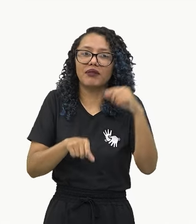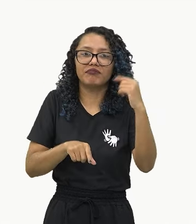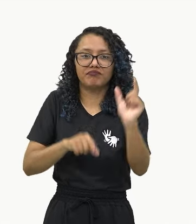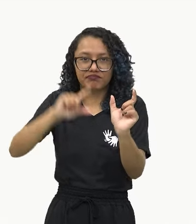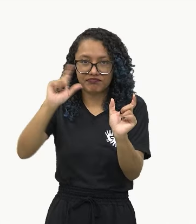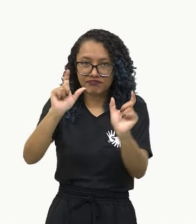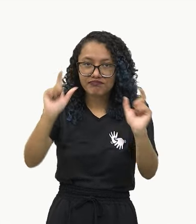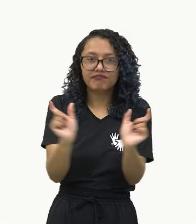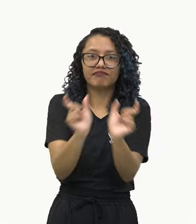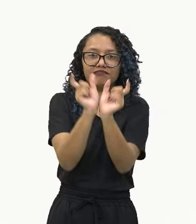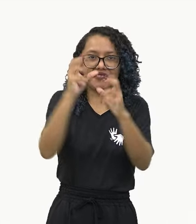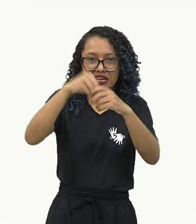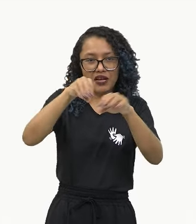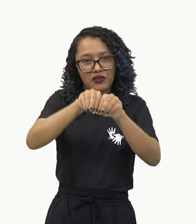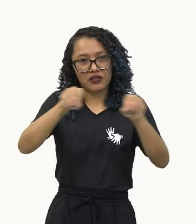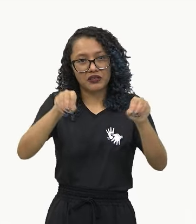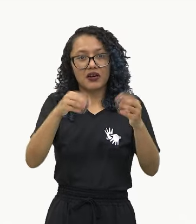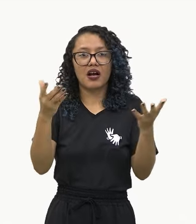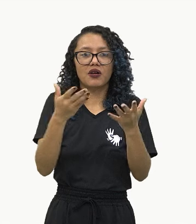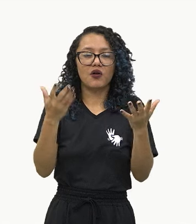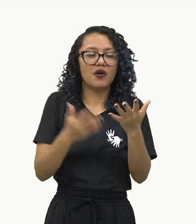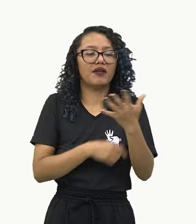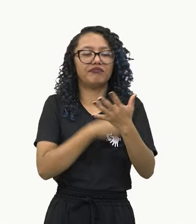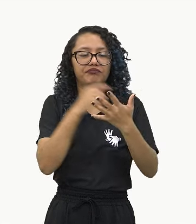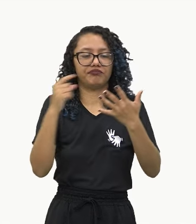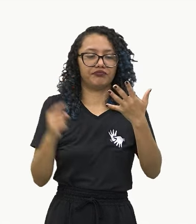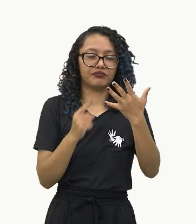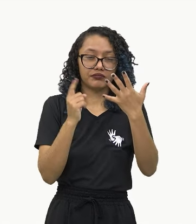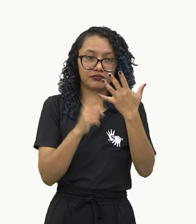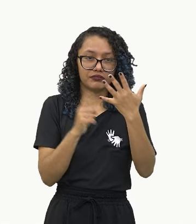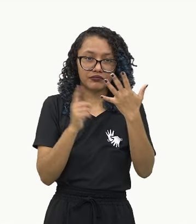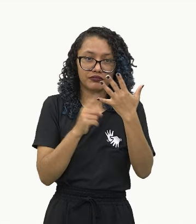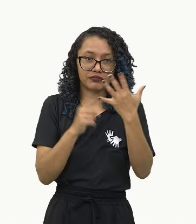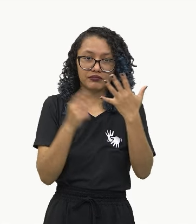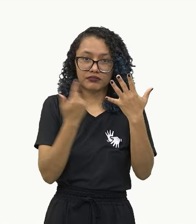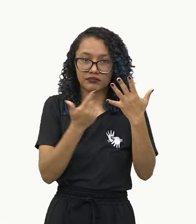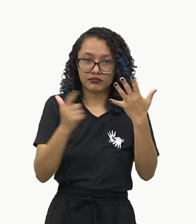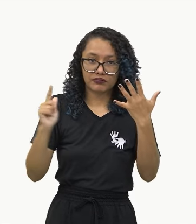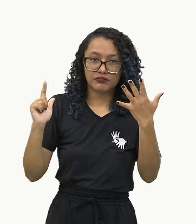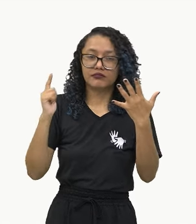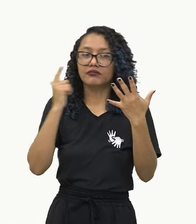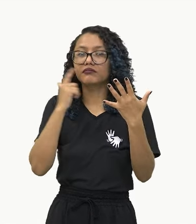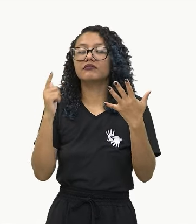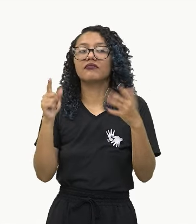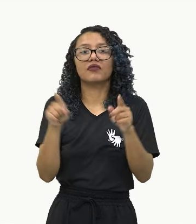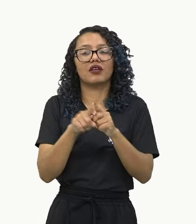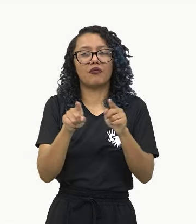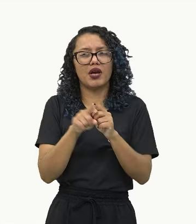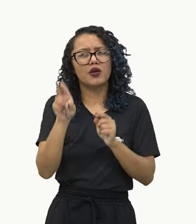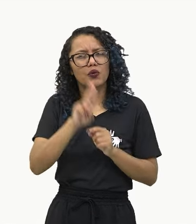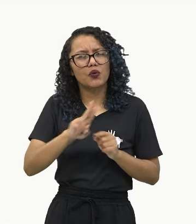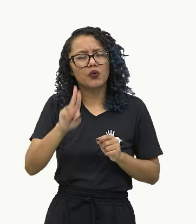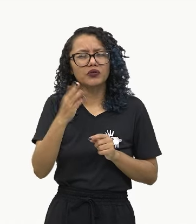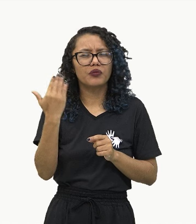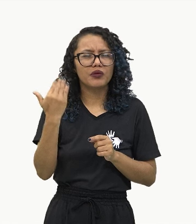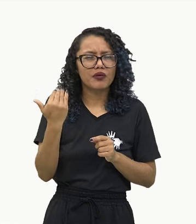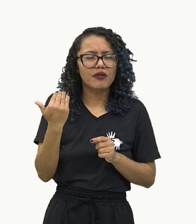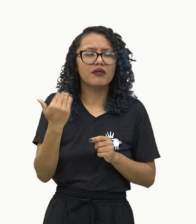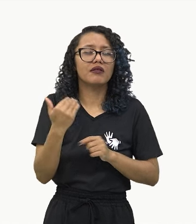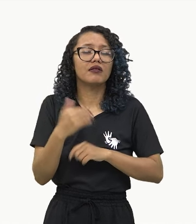nosso quinto uso, tá bom? Outro uso deste tempo verbal é o perfecto